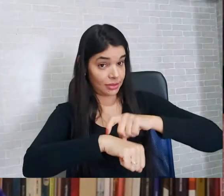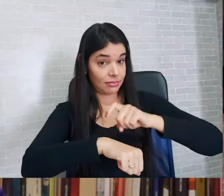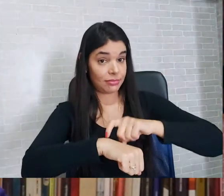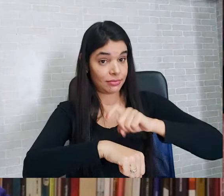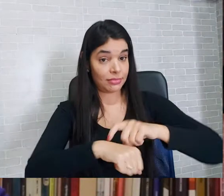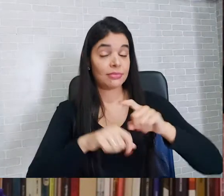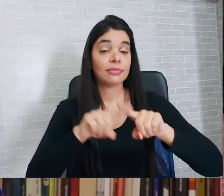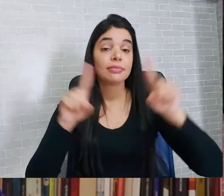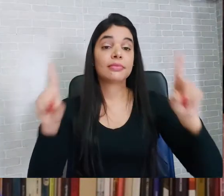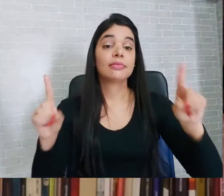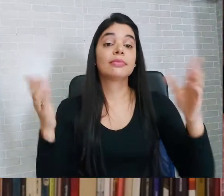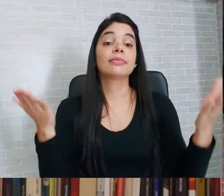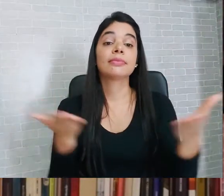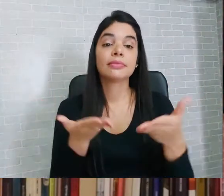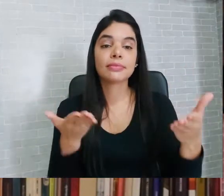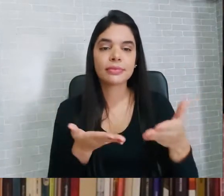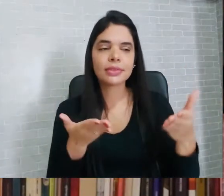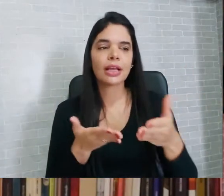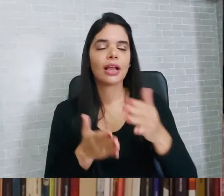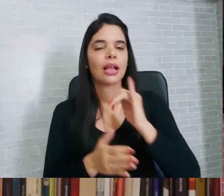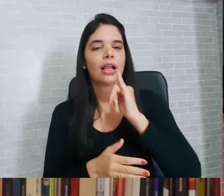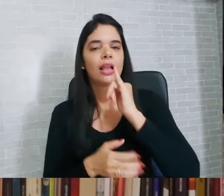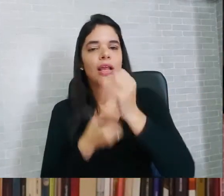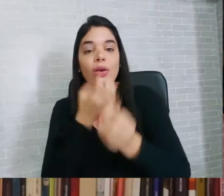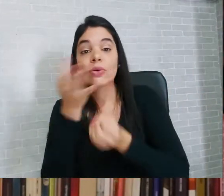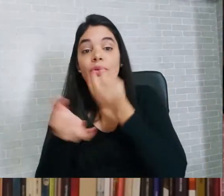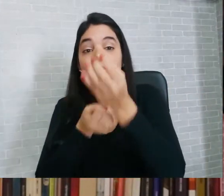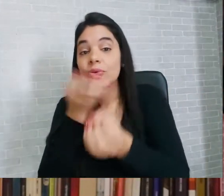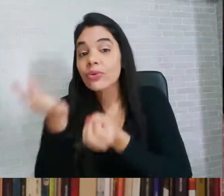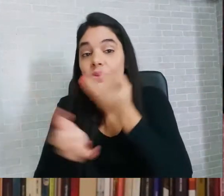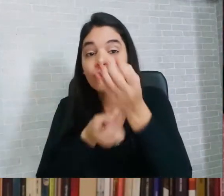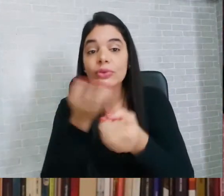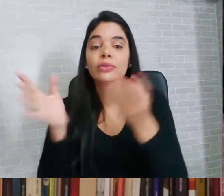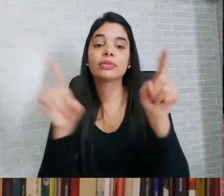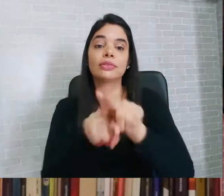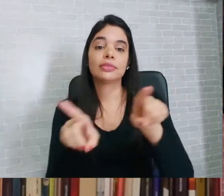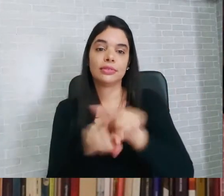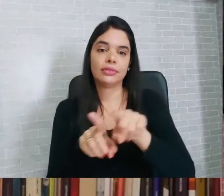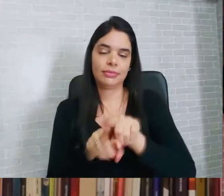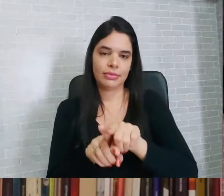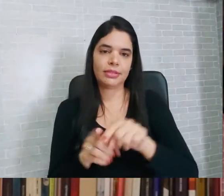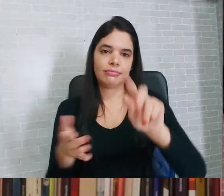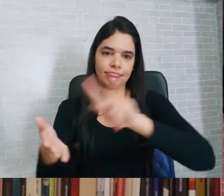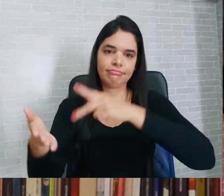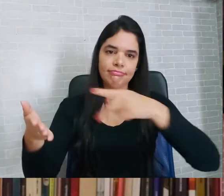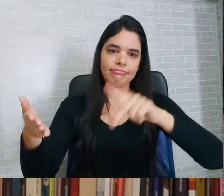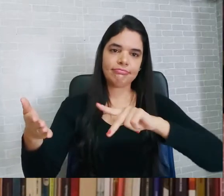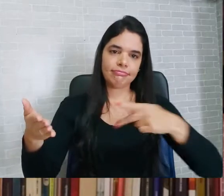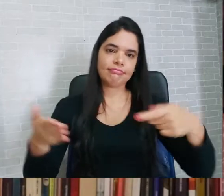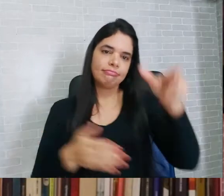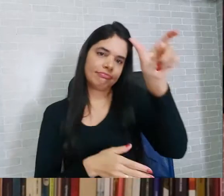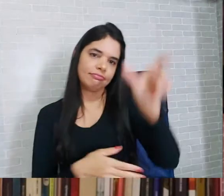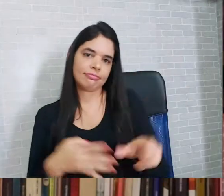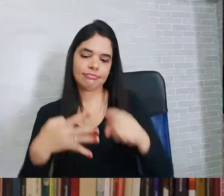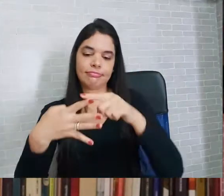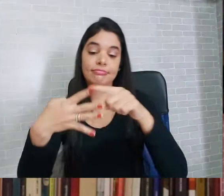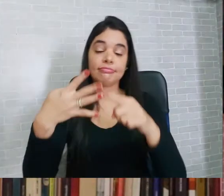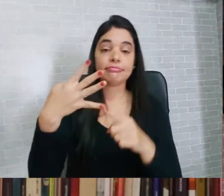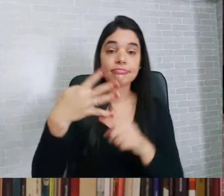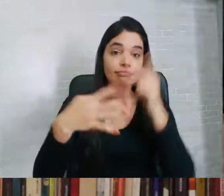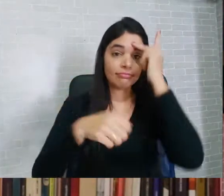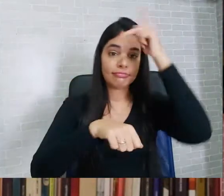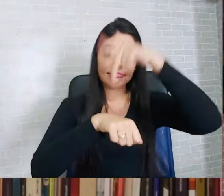é contista e poeta. Engraçado que quando a gente olha esses 4